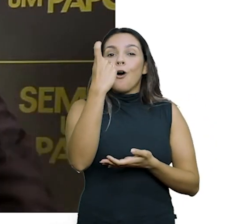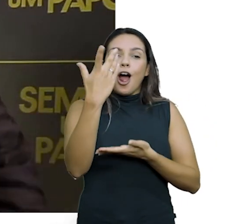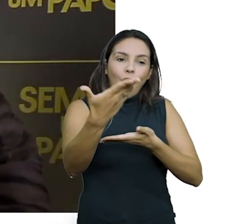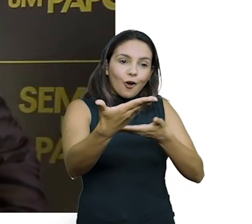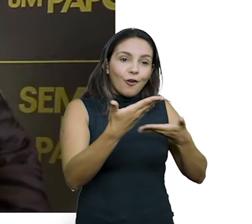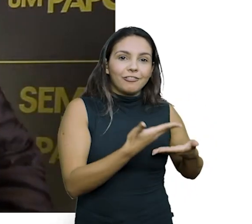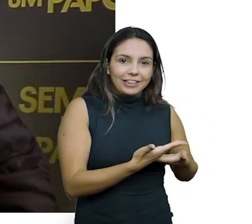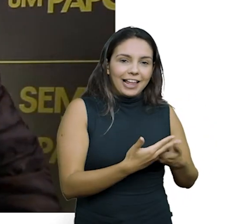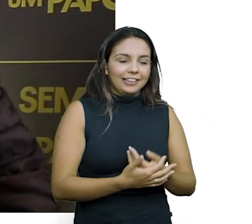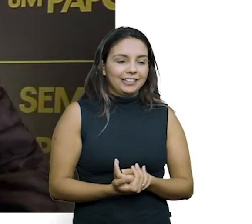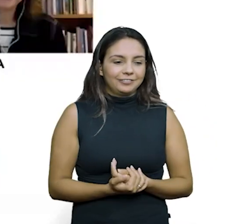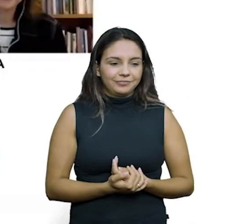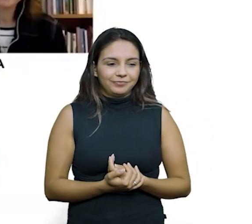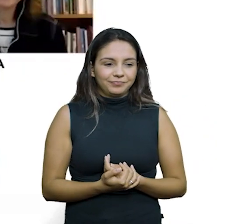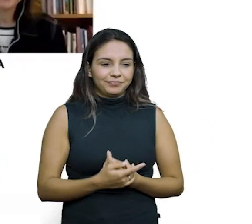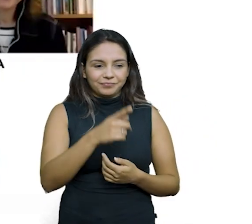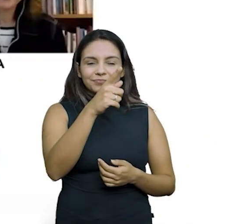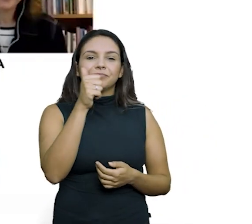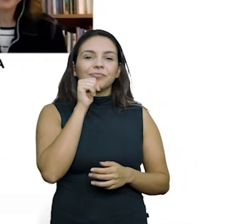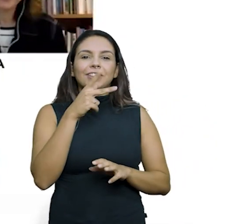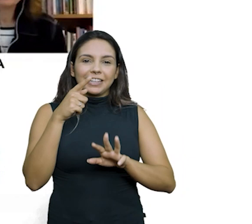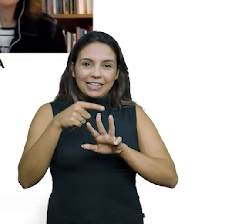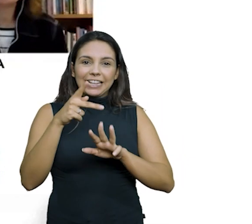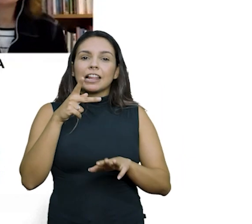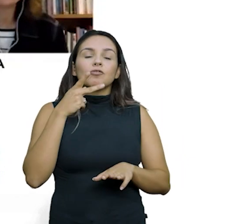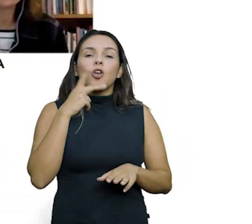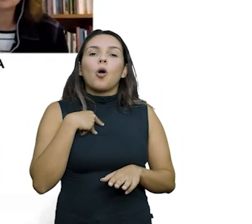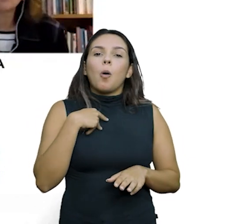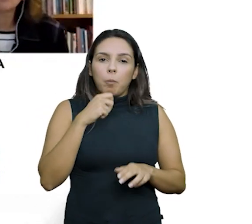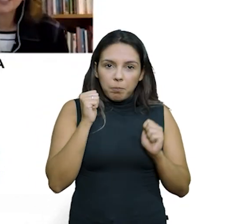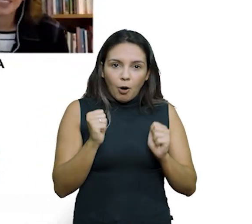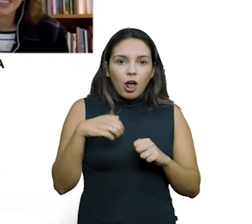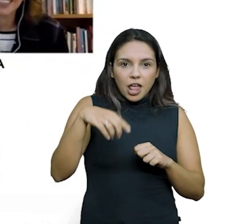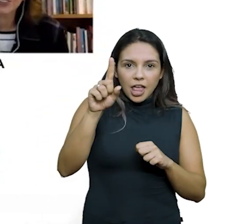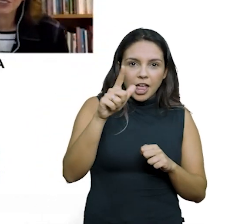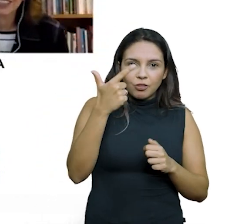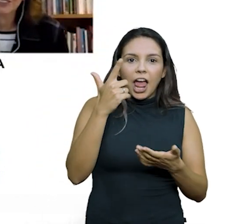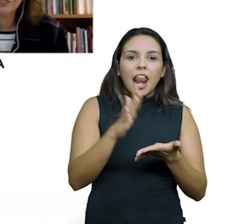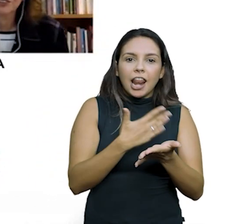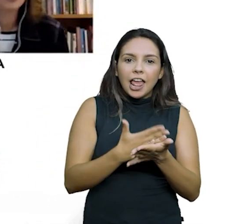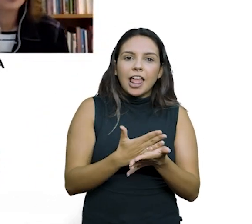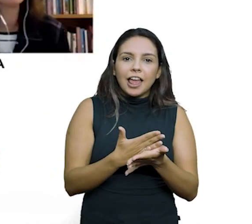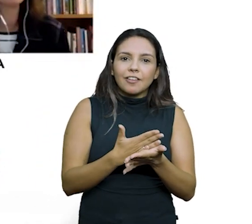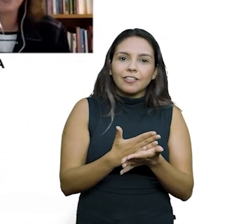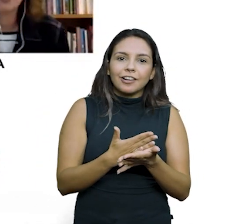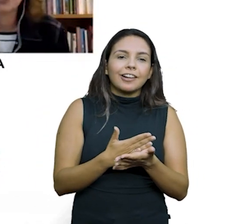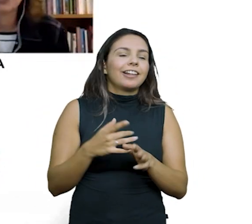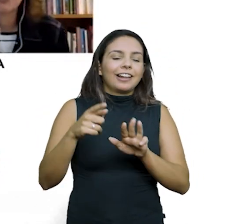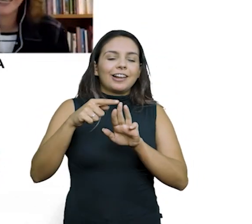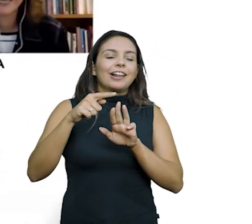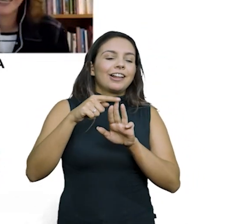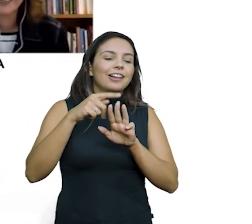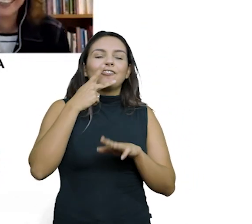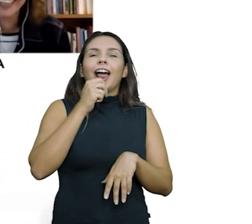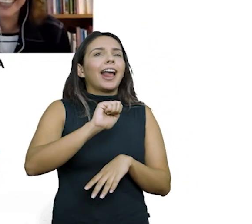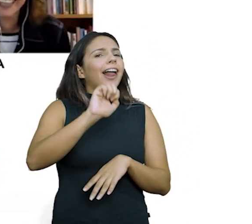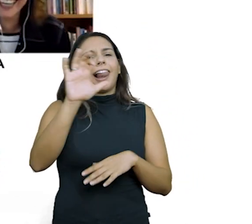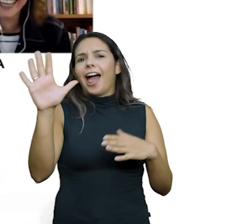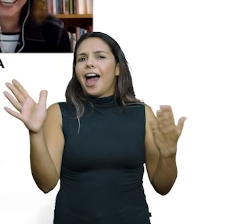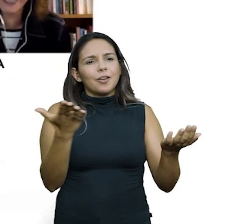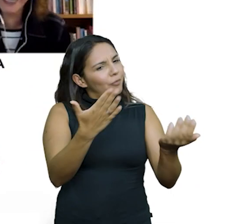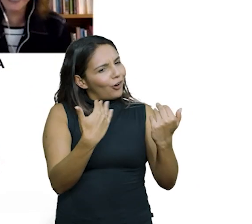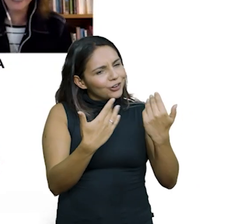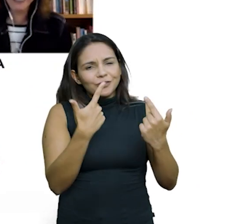todo sempre. Pois é, eu posso ir mesmo sem tendo livro, só se eu pegar um do Rafael. Claro.